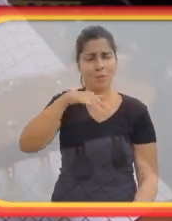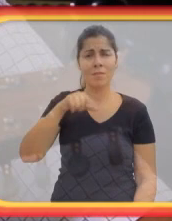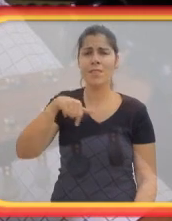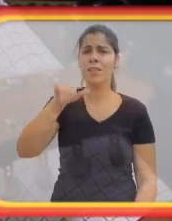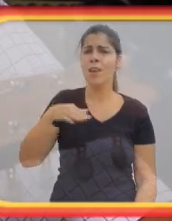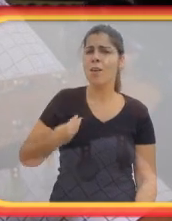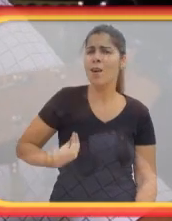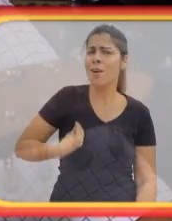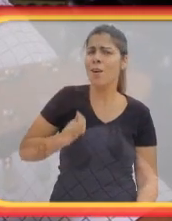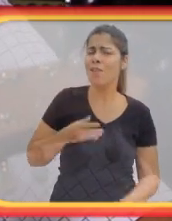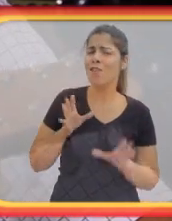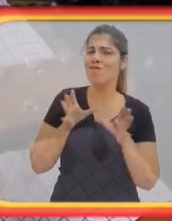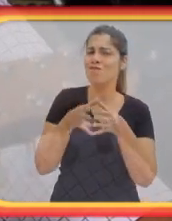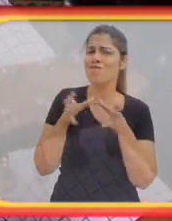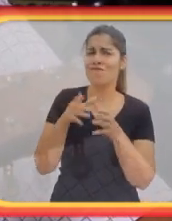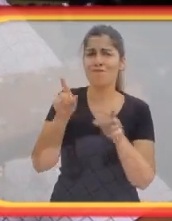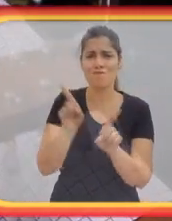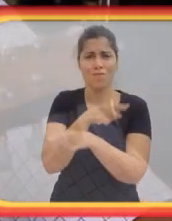tem